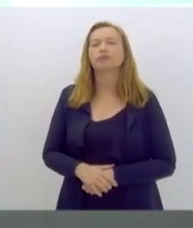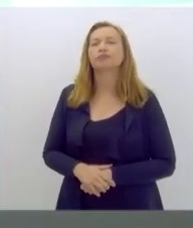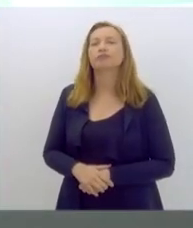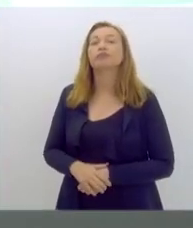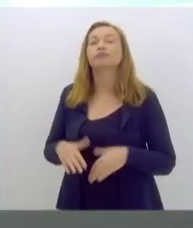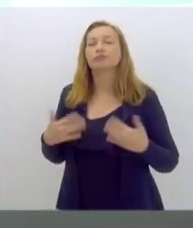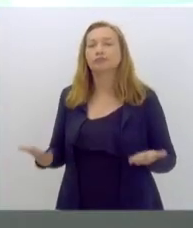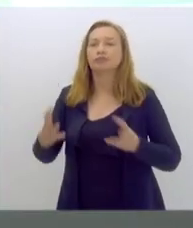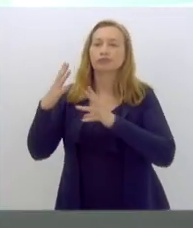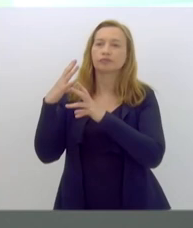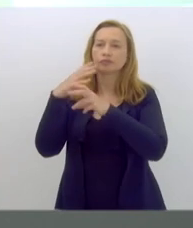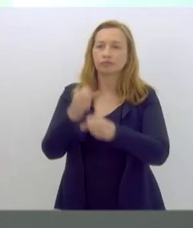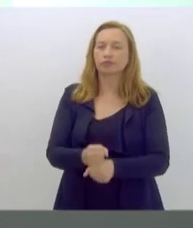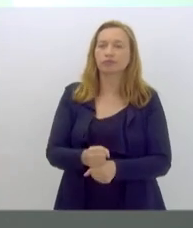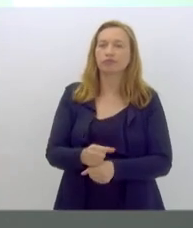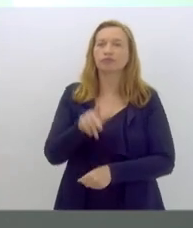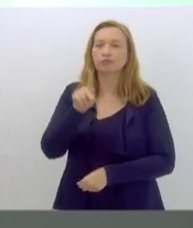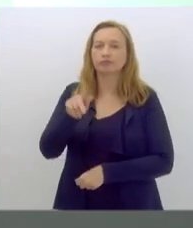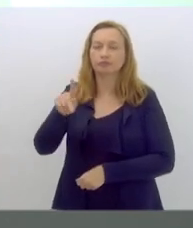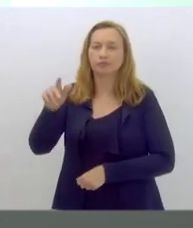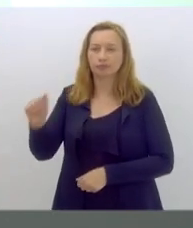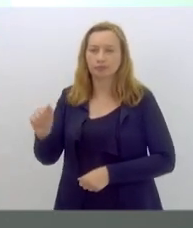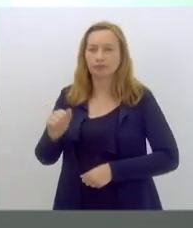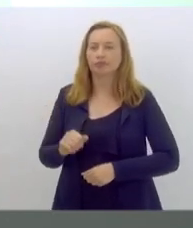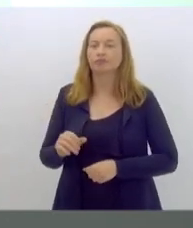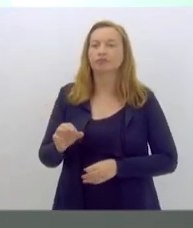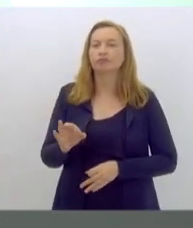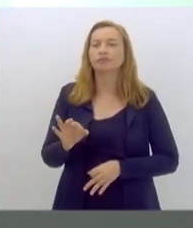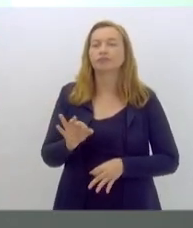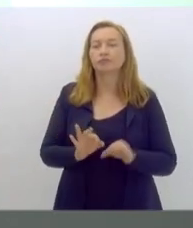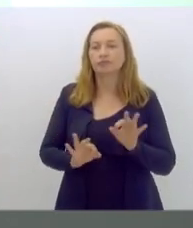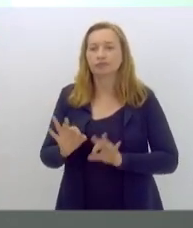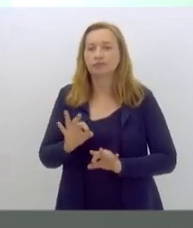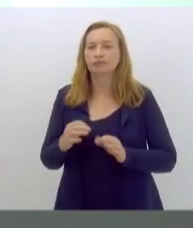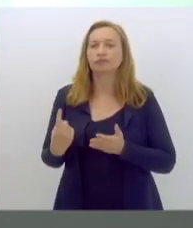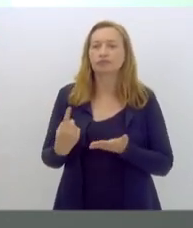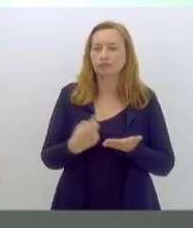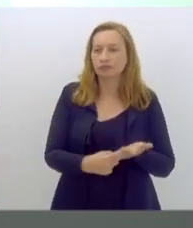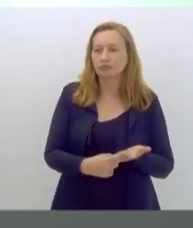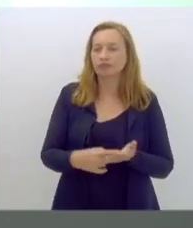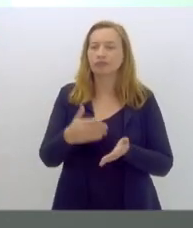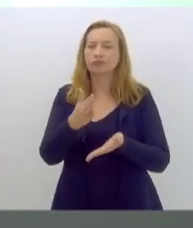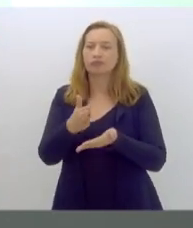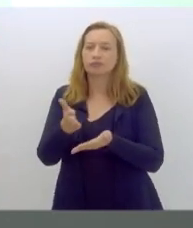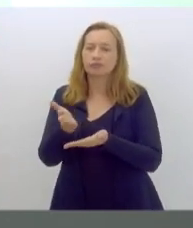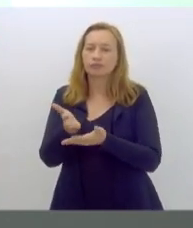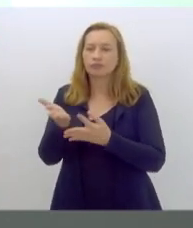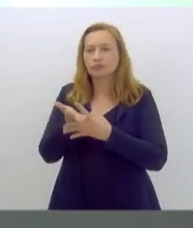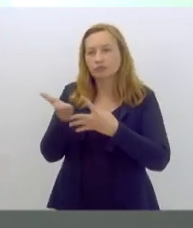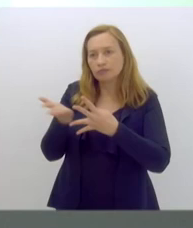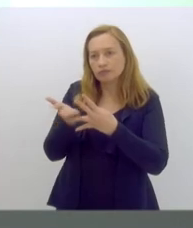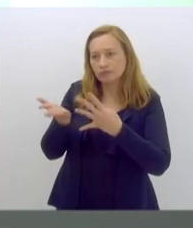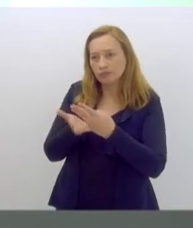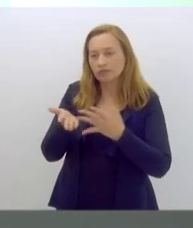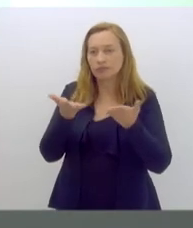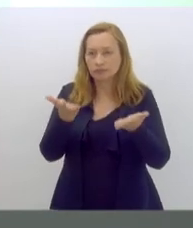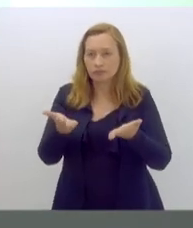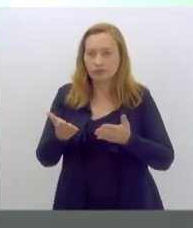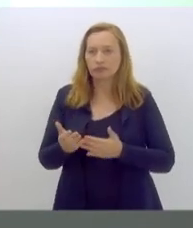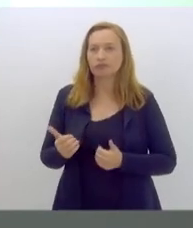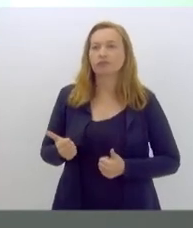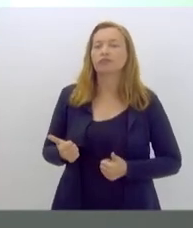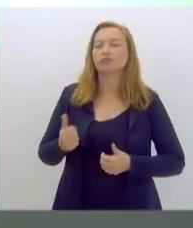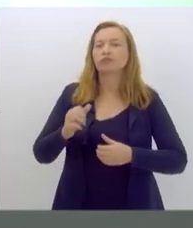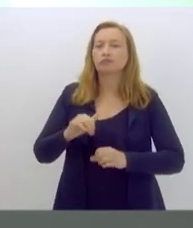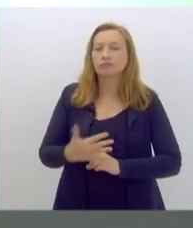então na revisão do PPA os eixos e projetos do pacto eles estão divididos dessa forma né tem os eixos